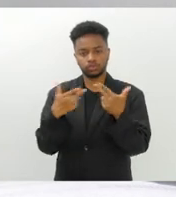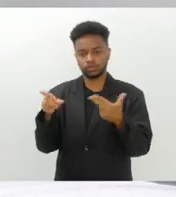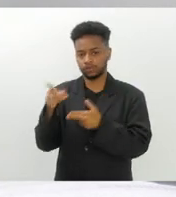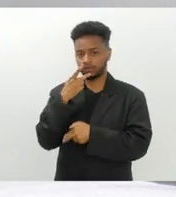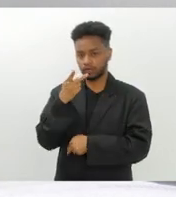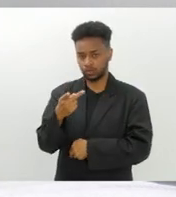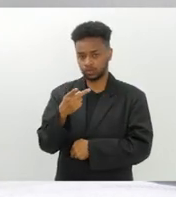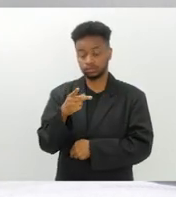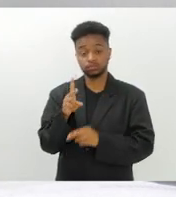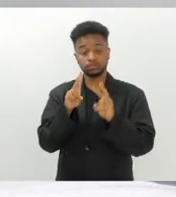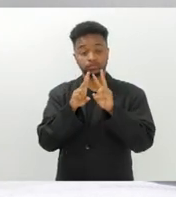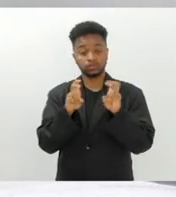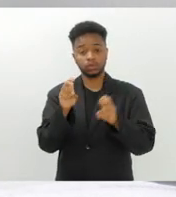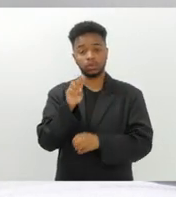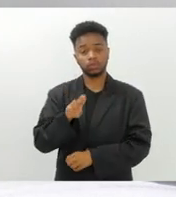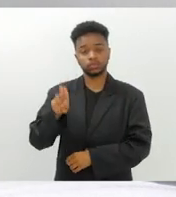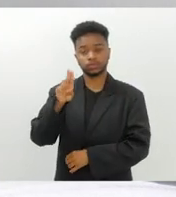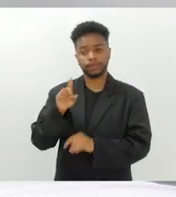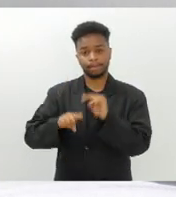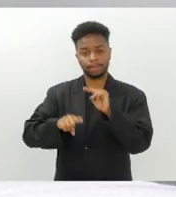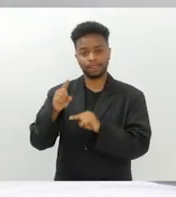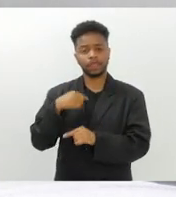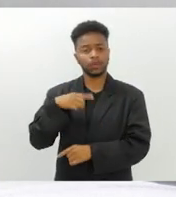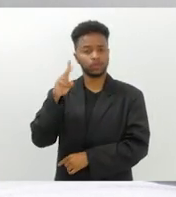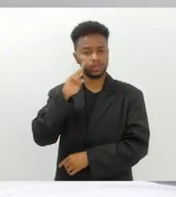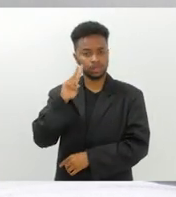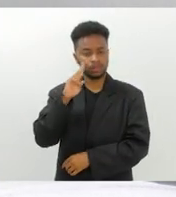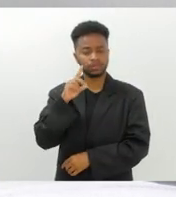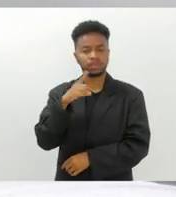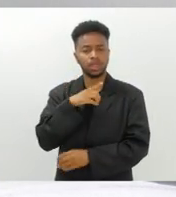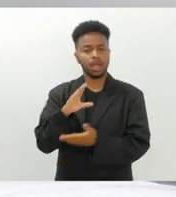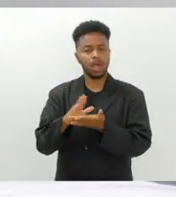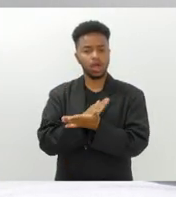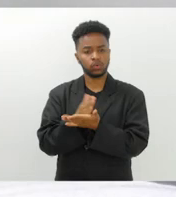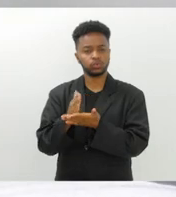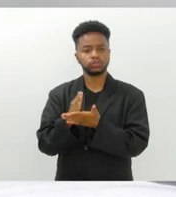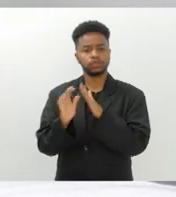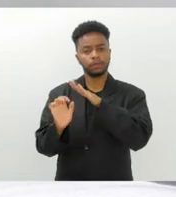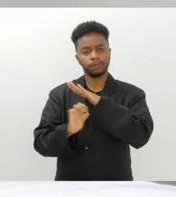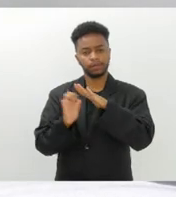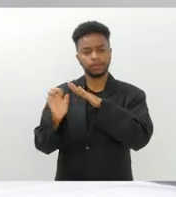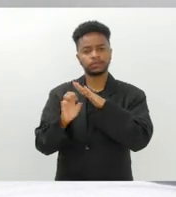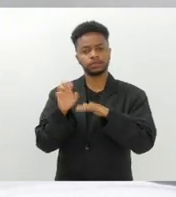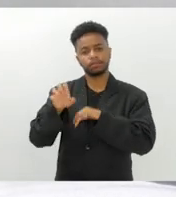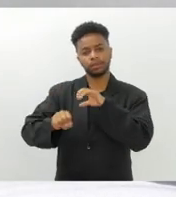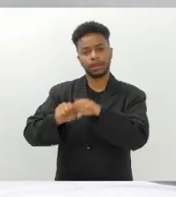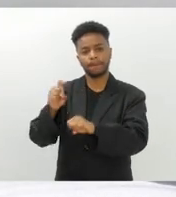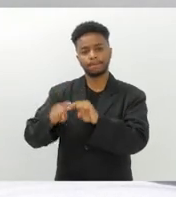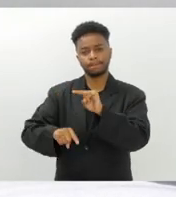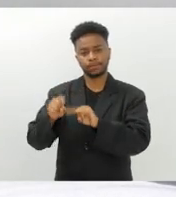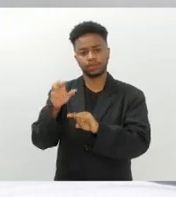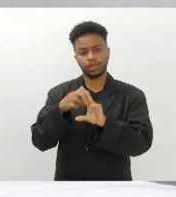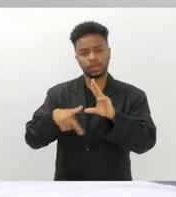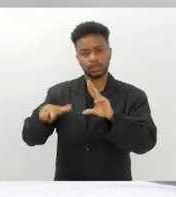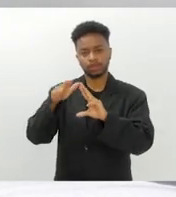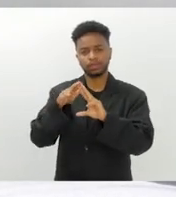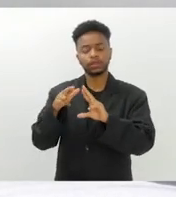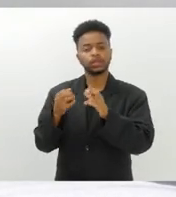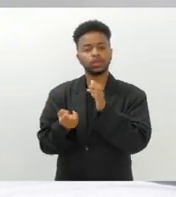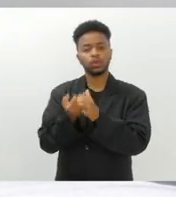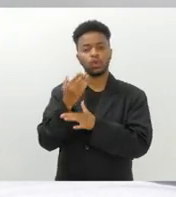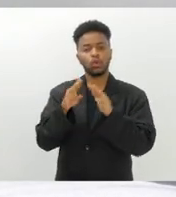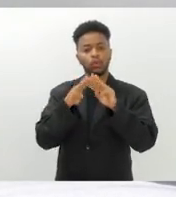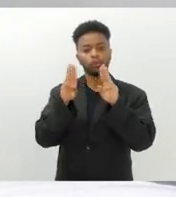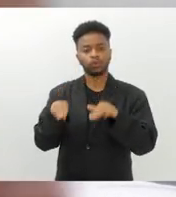A questão de usar esses objetos, eu me lembro, algumas cooperativas de catadores e catadoras de materiais recicláveis fizeram um museu da